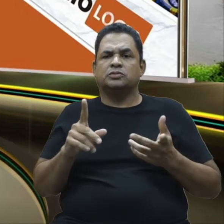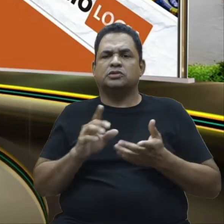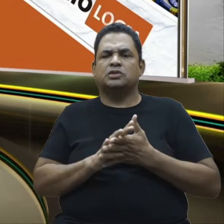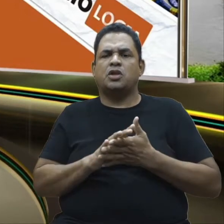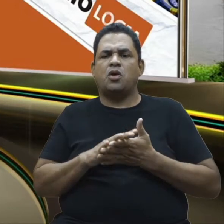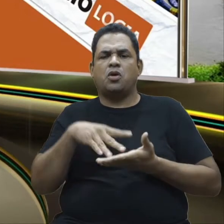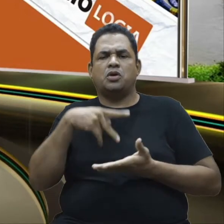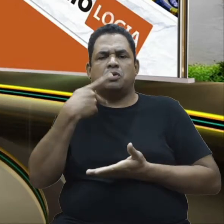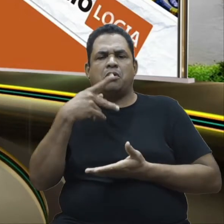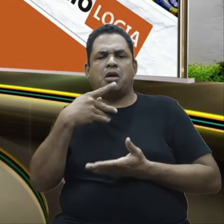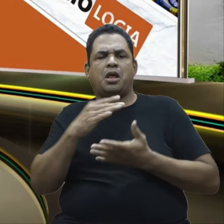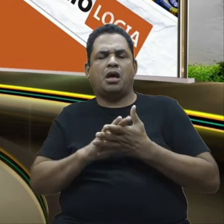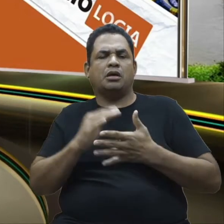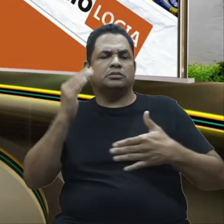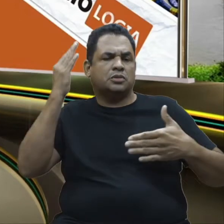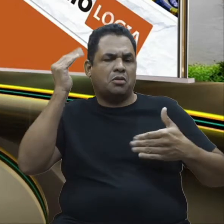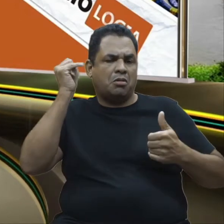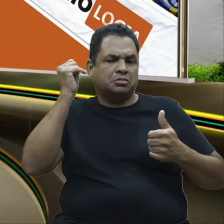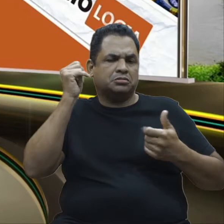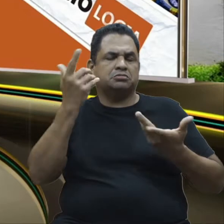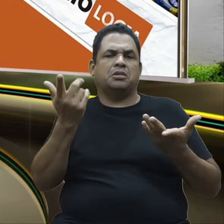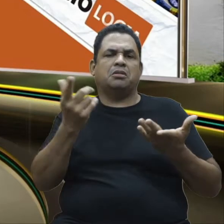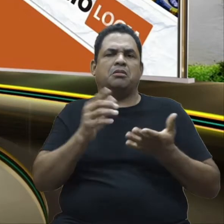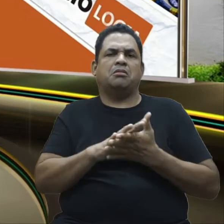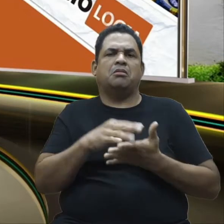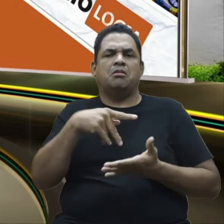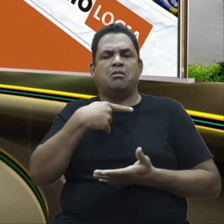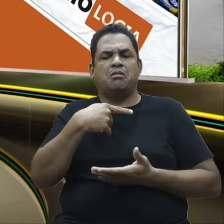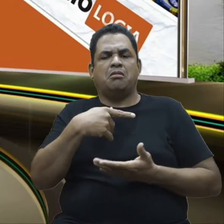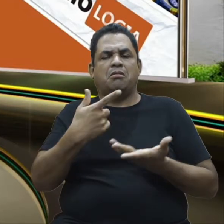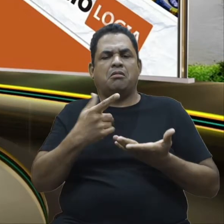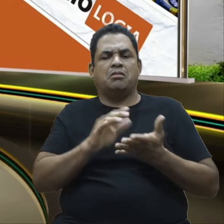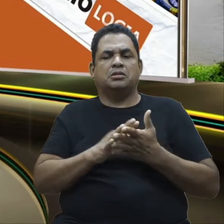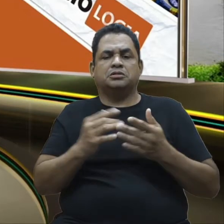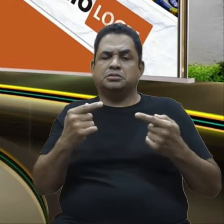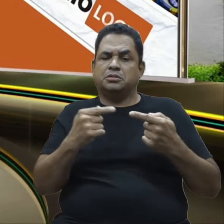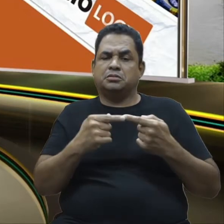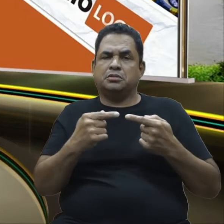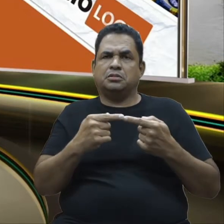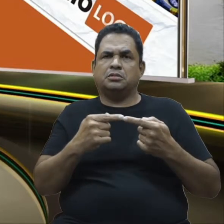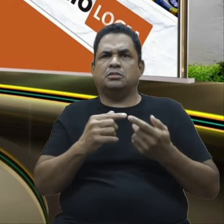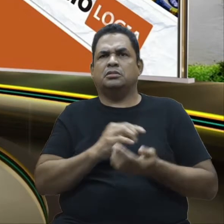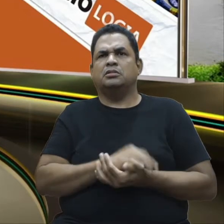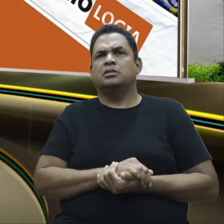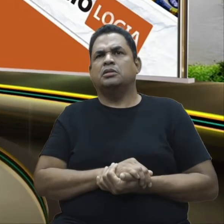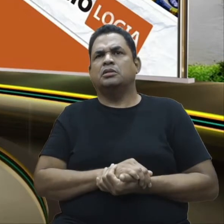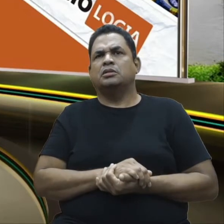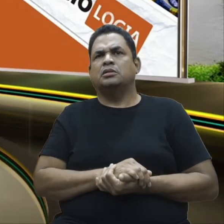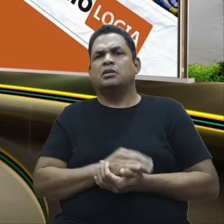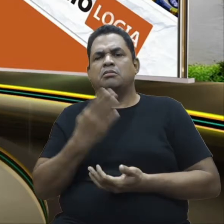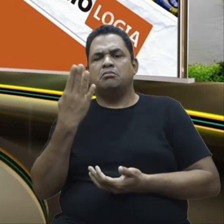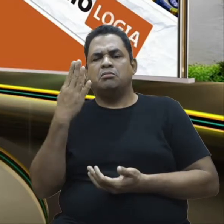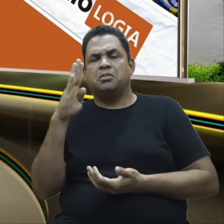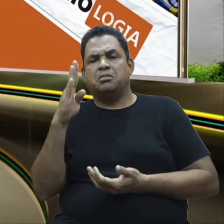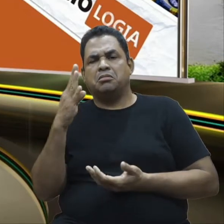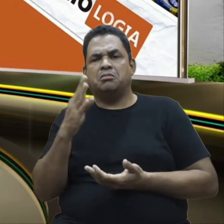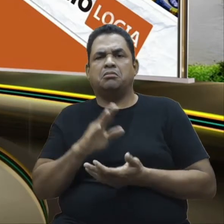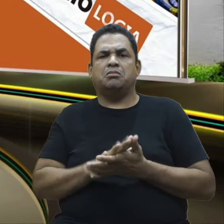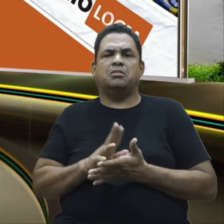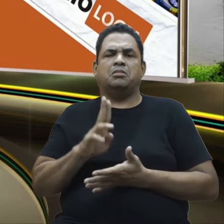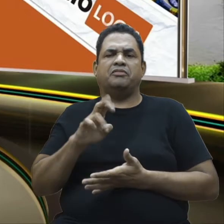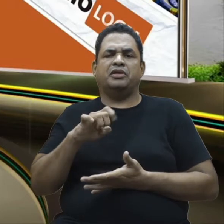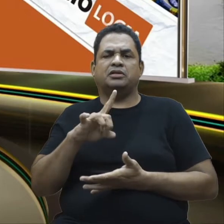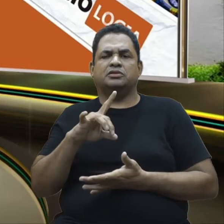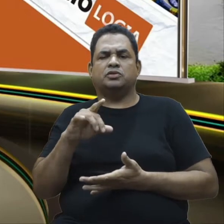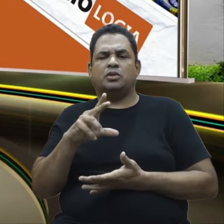espanhol, a gente estava mais ligados a eles, como é o caso, né? Bolívia, Venezuela,